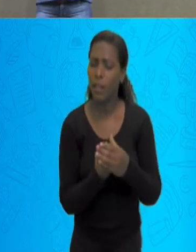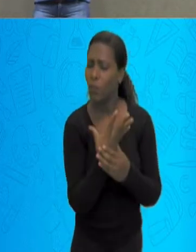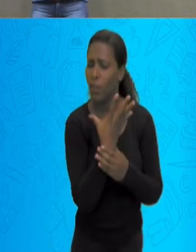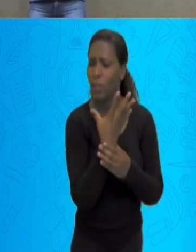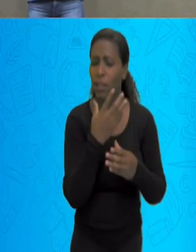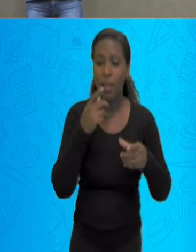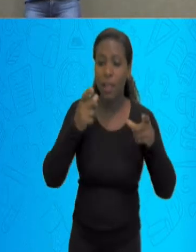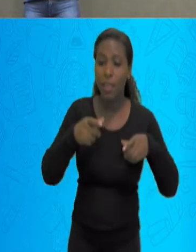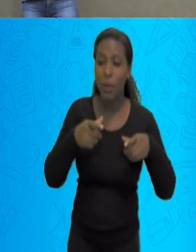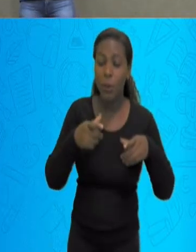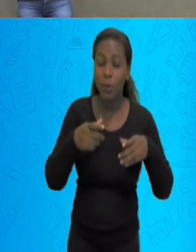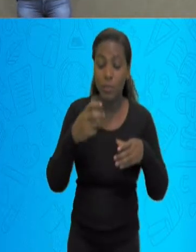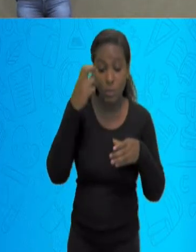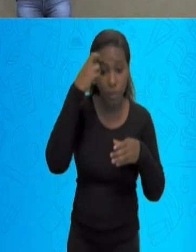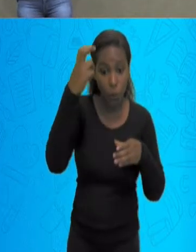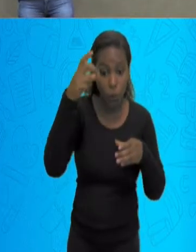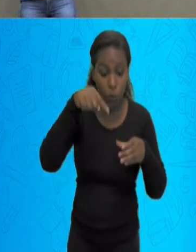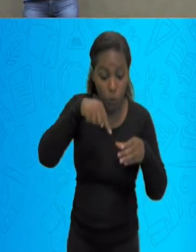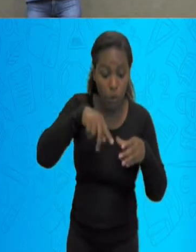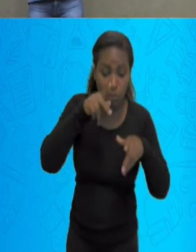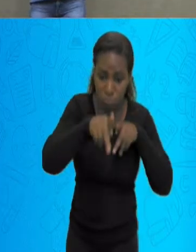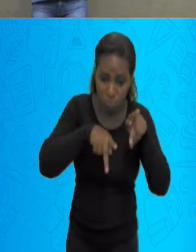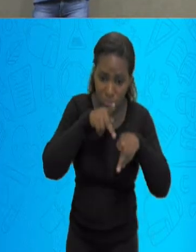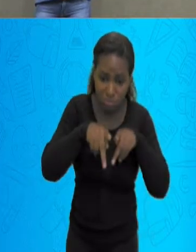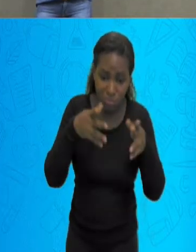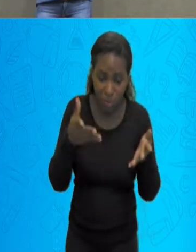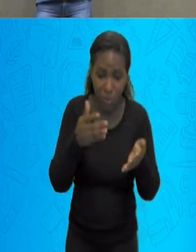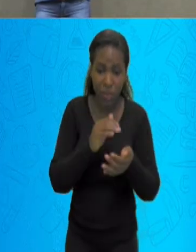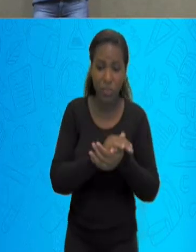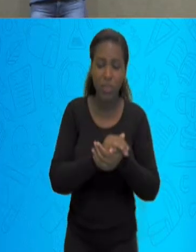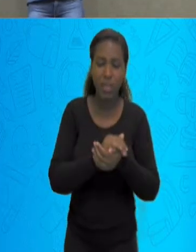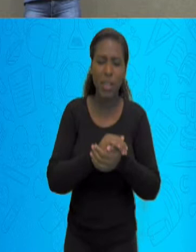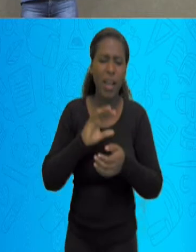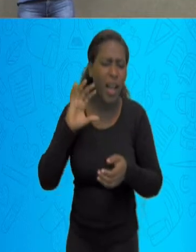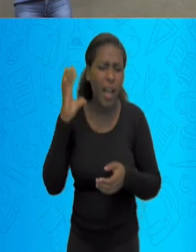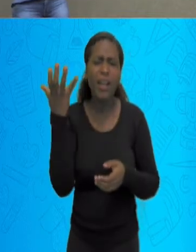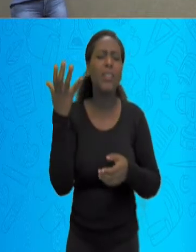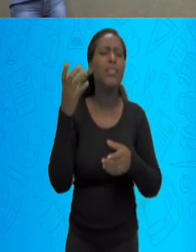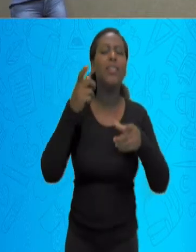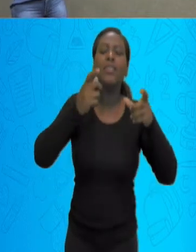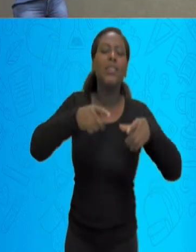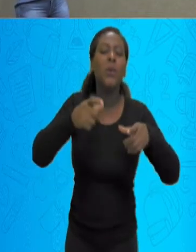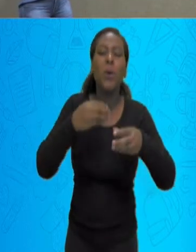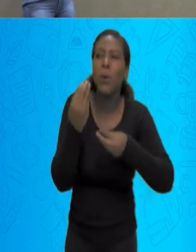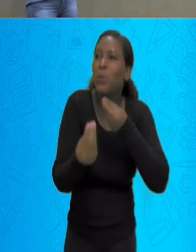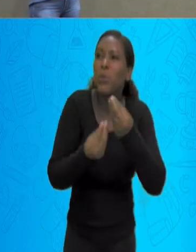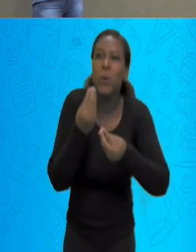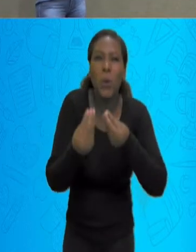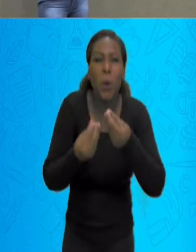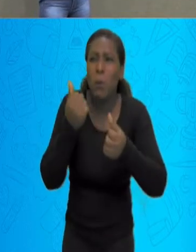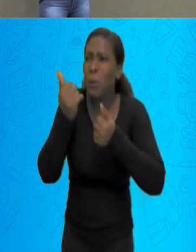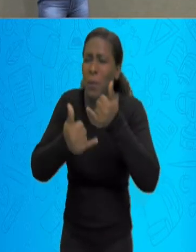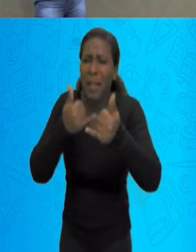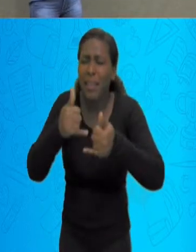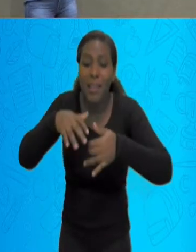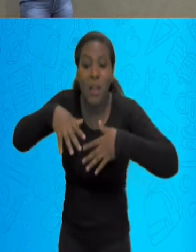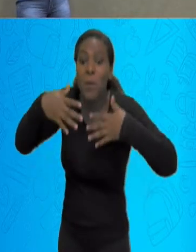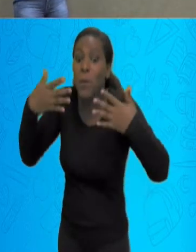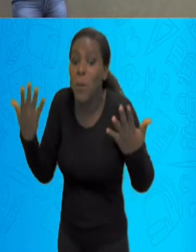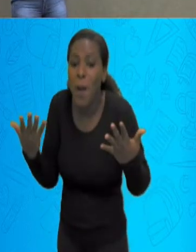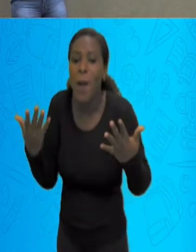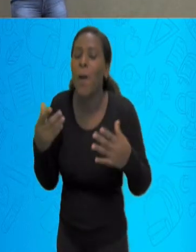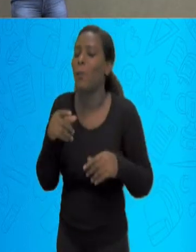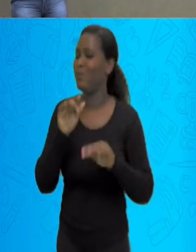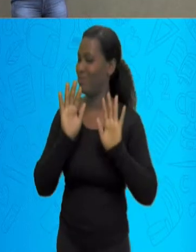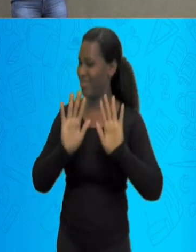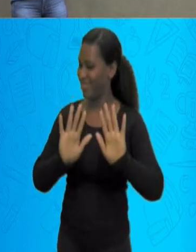essas brincadeiras? Como que a gente encontra? Onde que elas acontecem? Vocês vão ver. Olha só, as brincadeiras mais